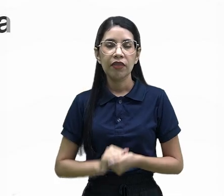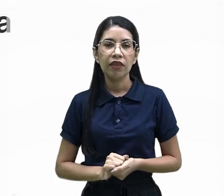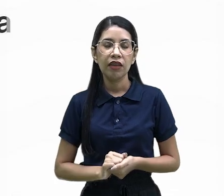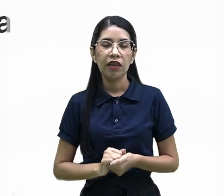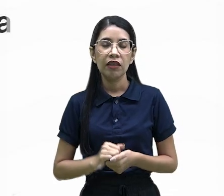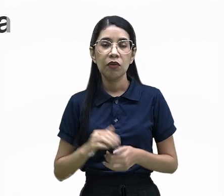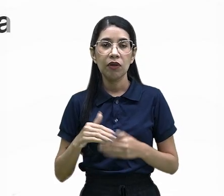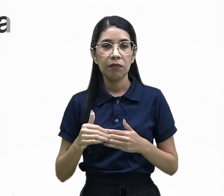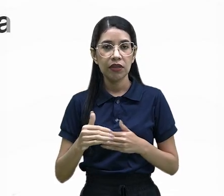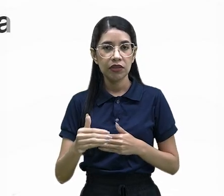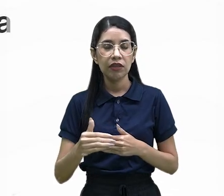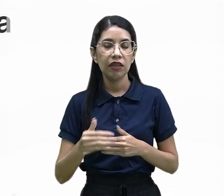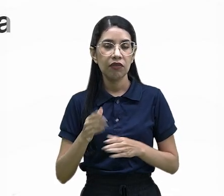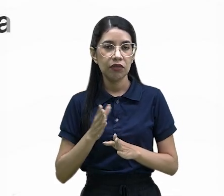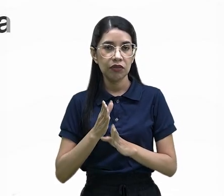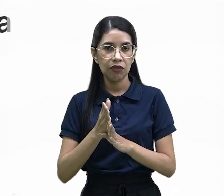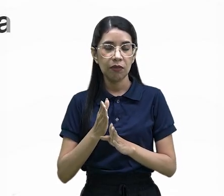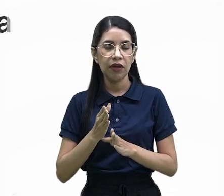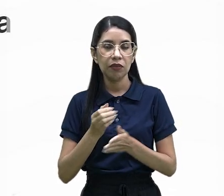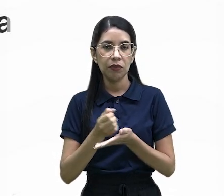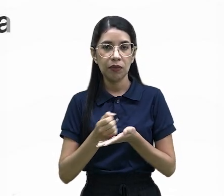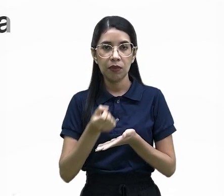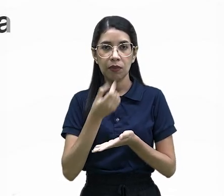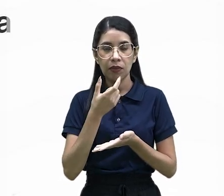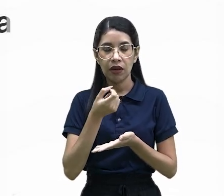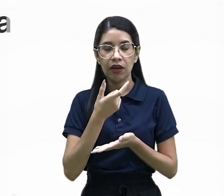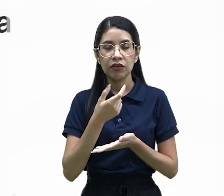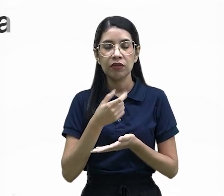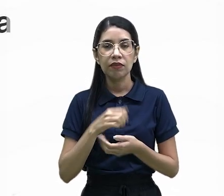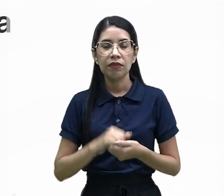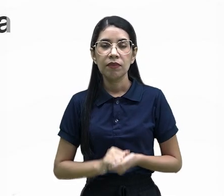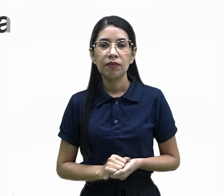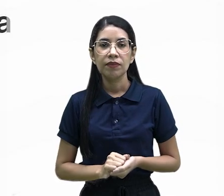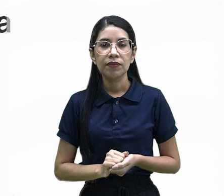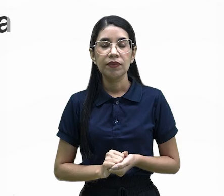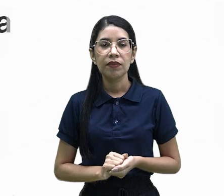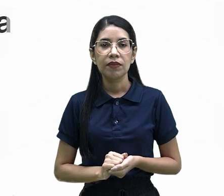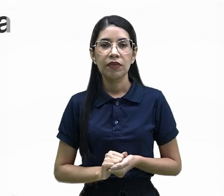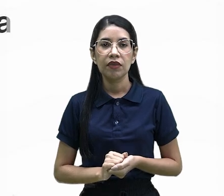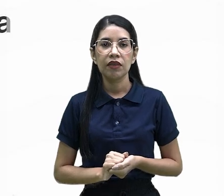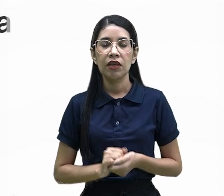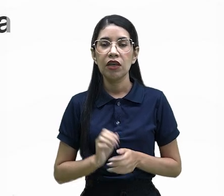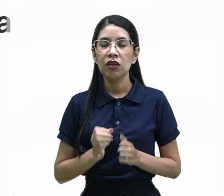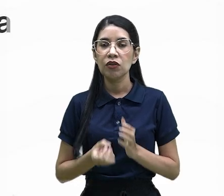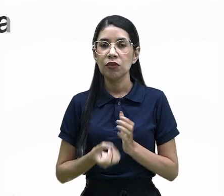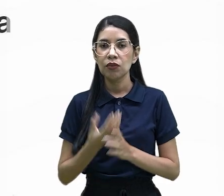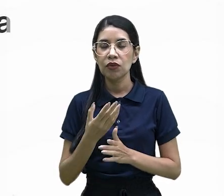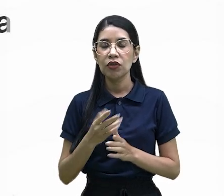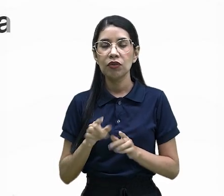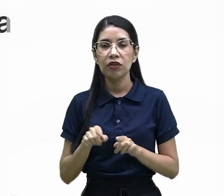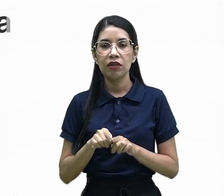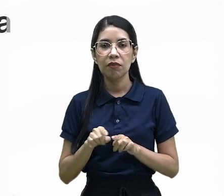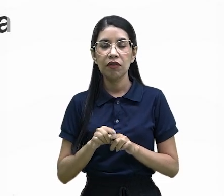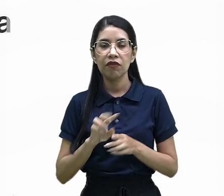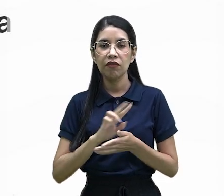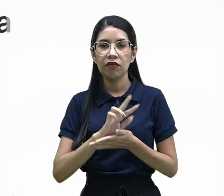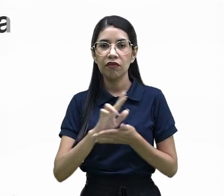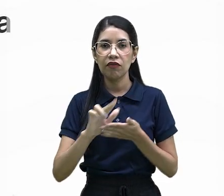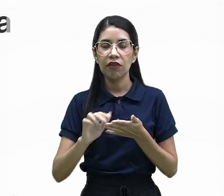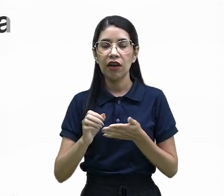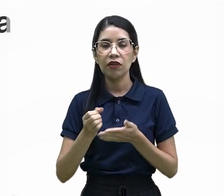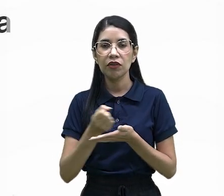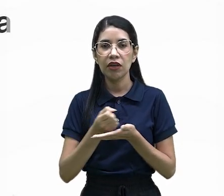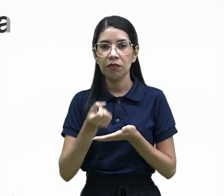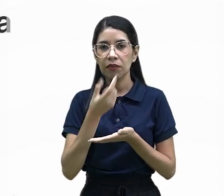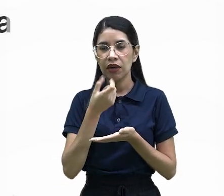da penicilina, né, que é um antibiótico poderosíssimo, né, que surgiram os antibióticos mais